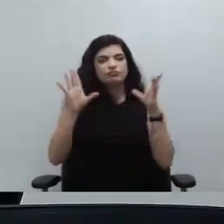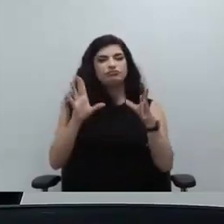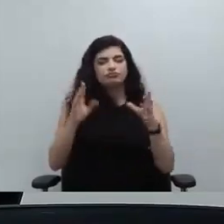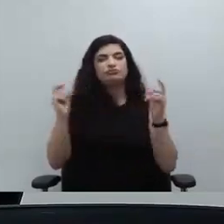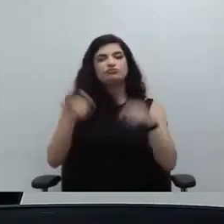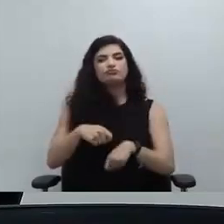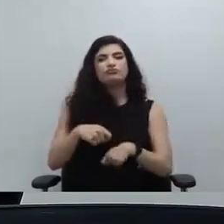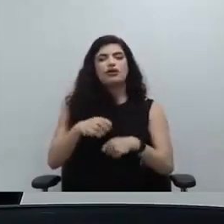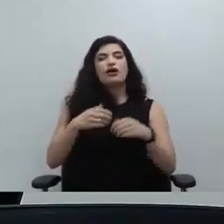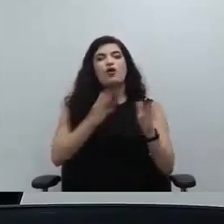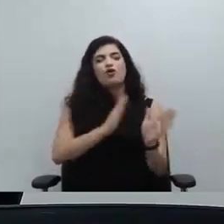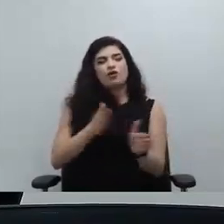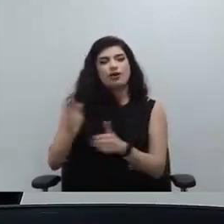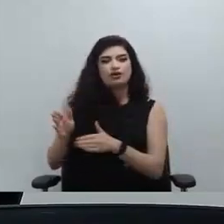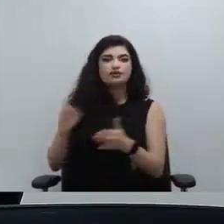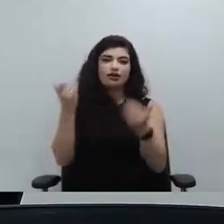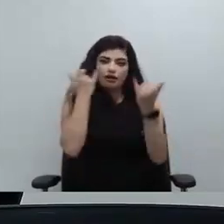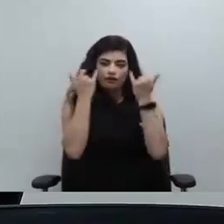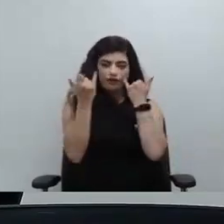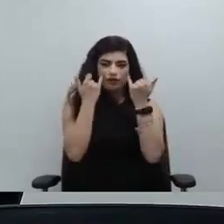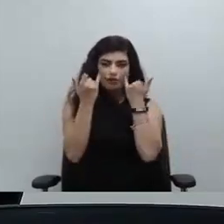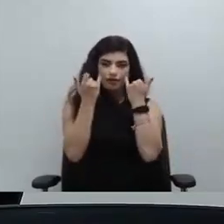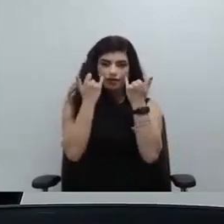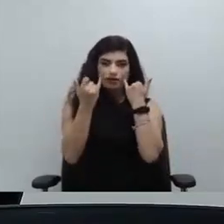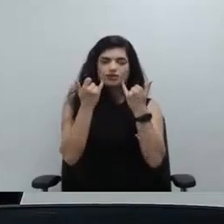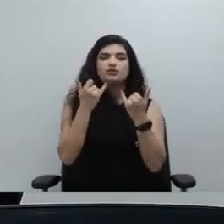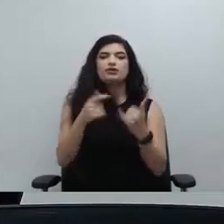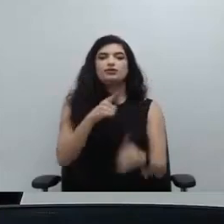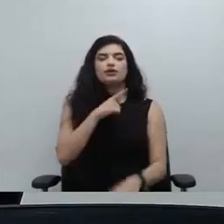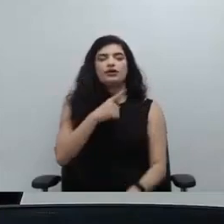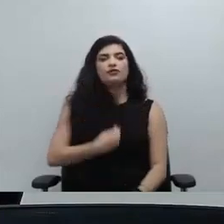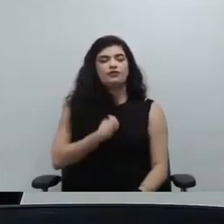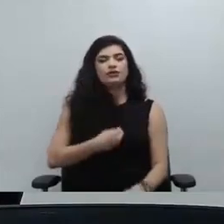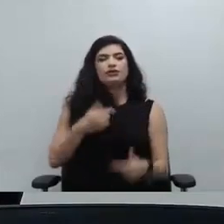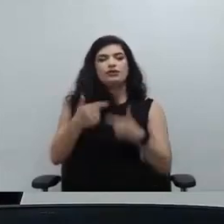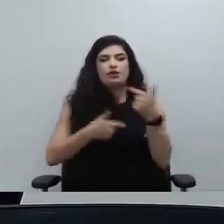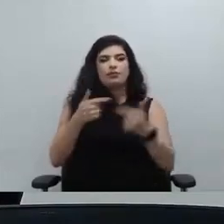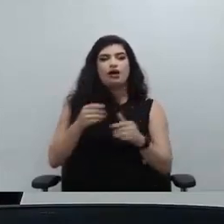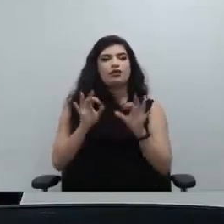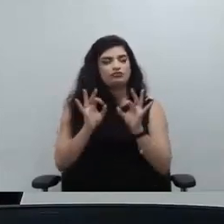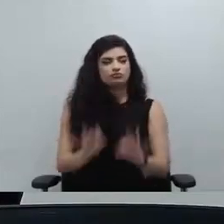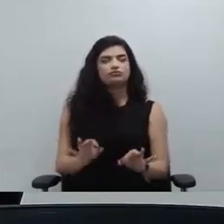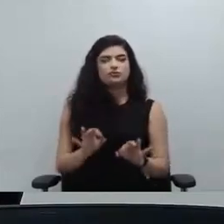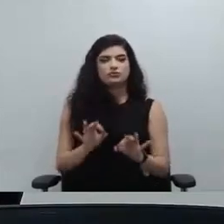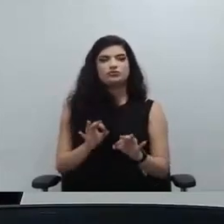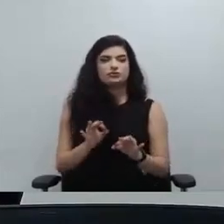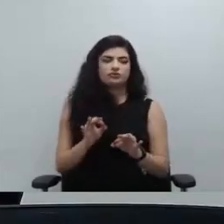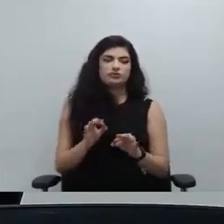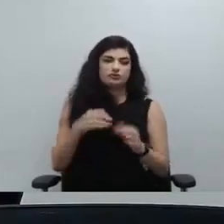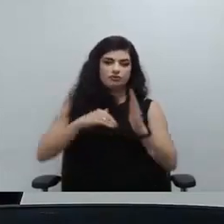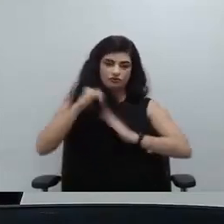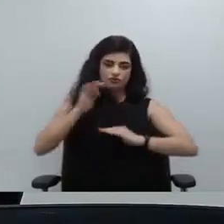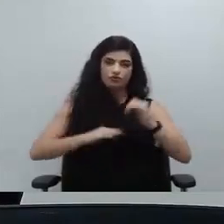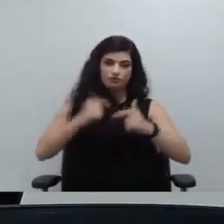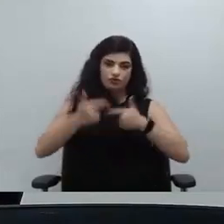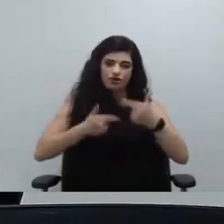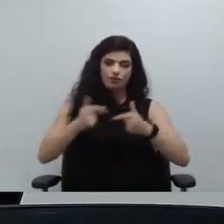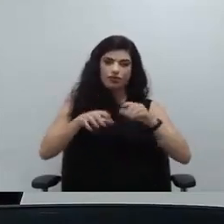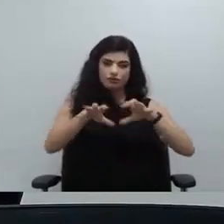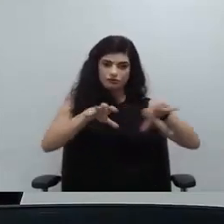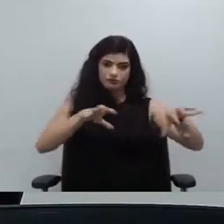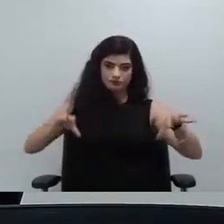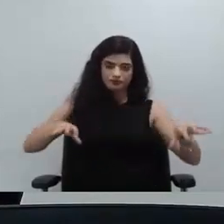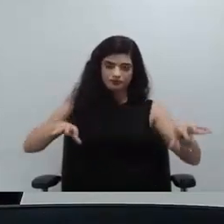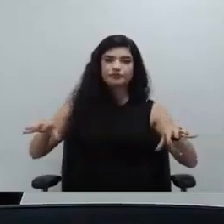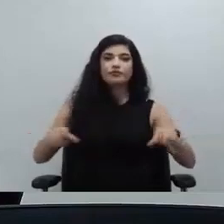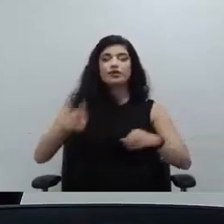melhor organização das informações, facilitando o fornecimento de informações por parte das unidades e das coordenações regionais.